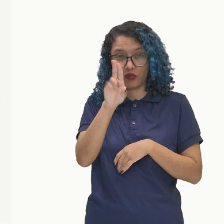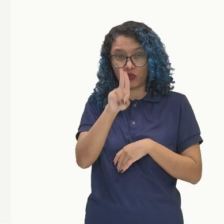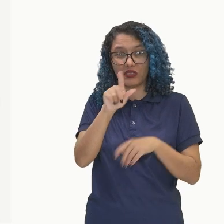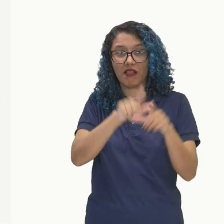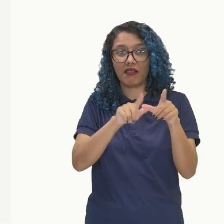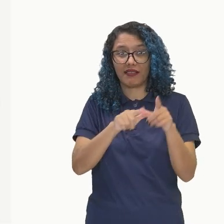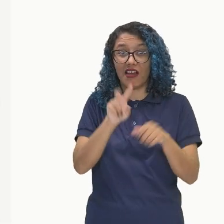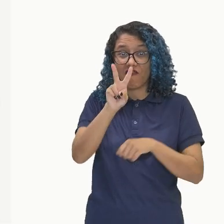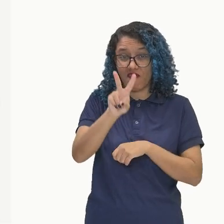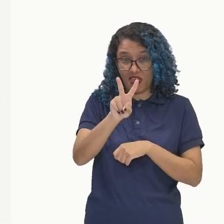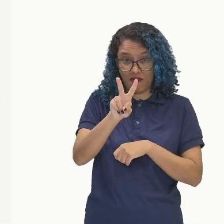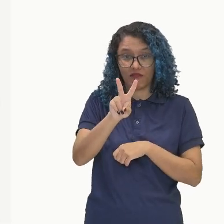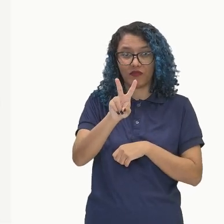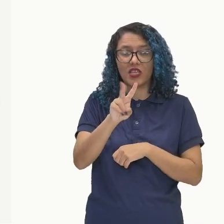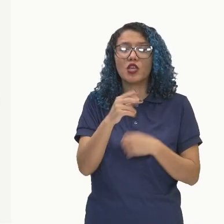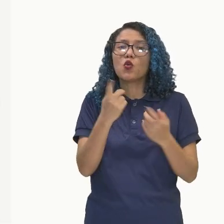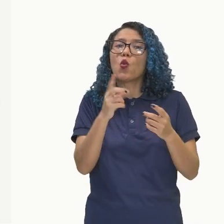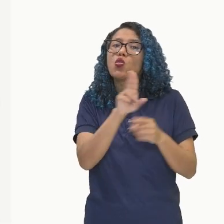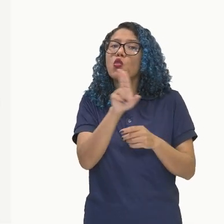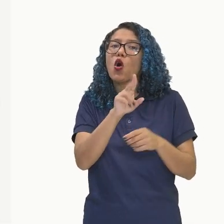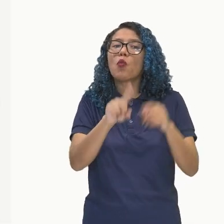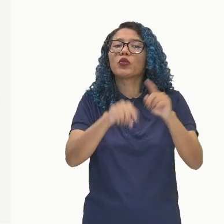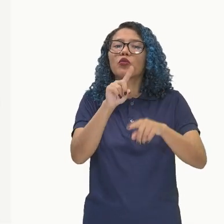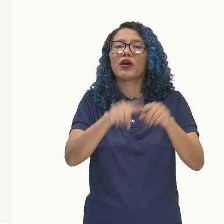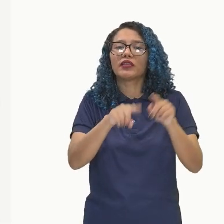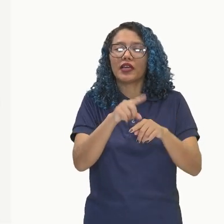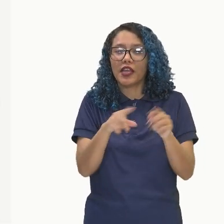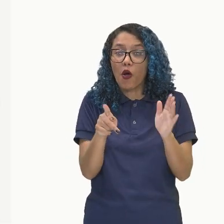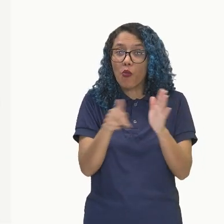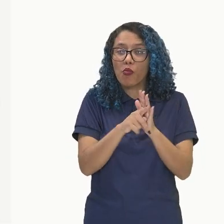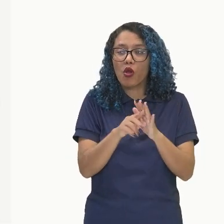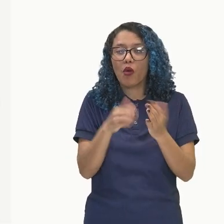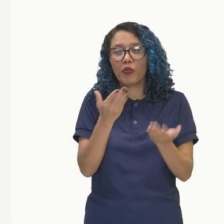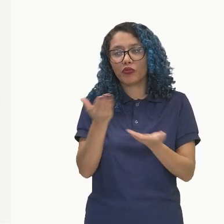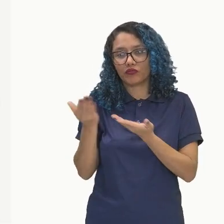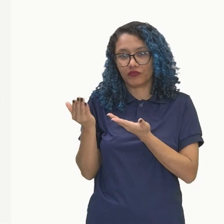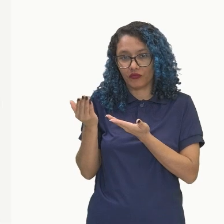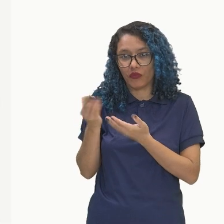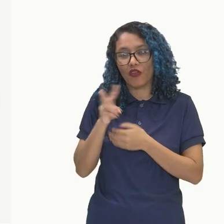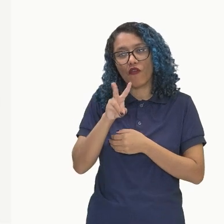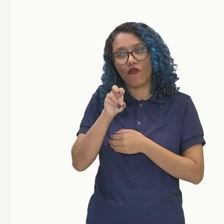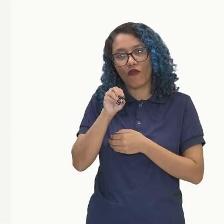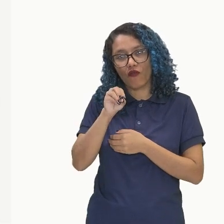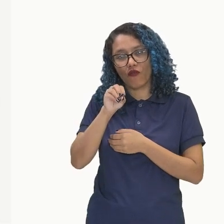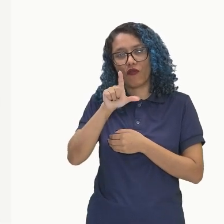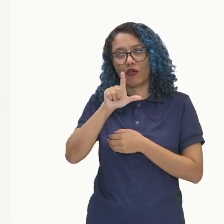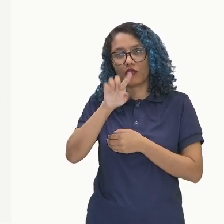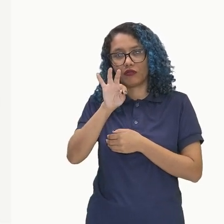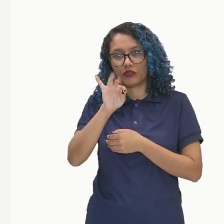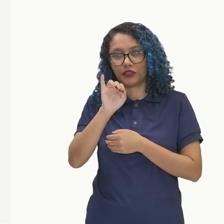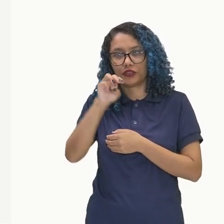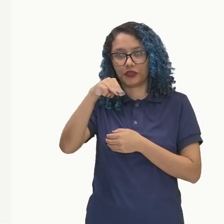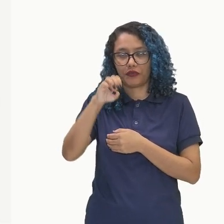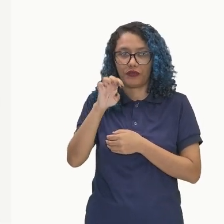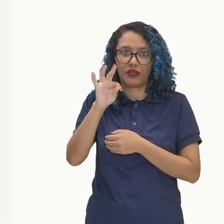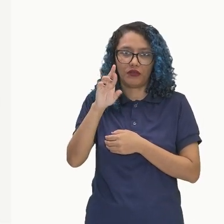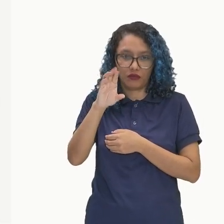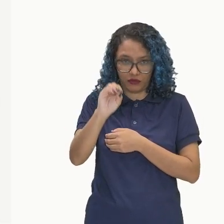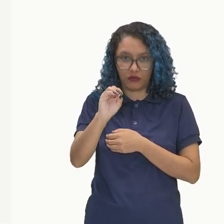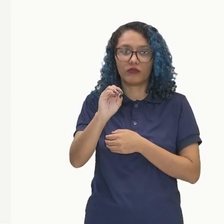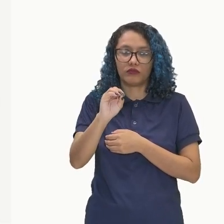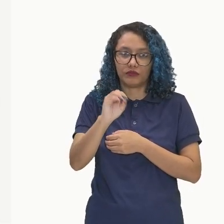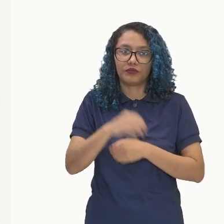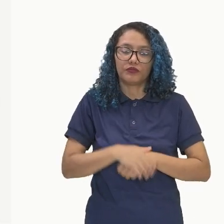e o seu aparelho é o voltímetro. Então, para